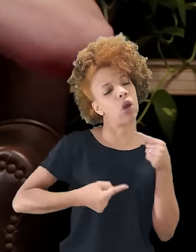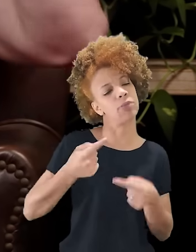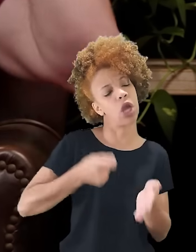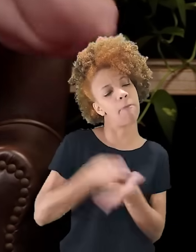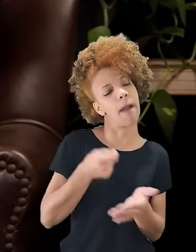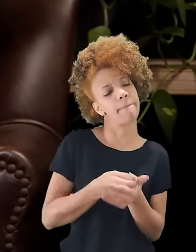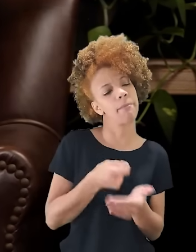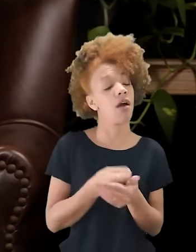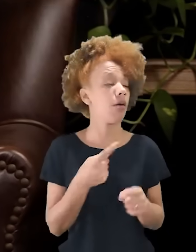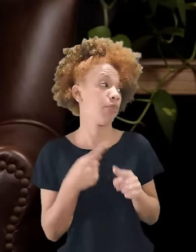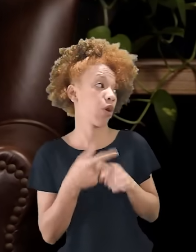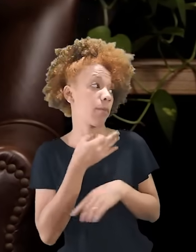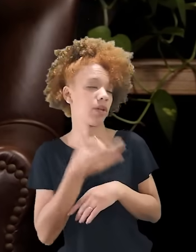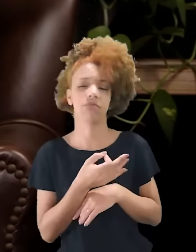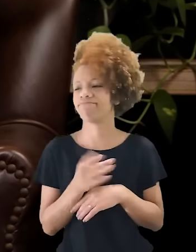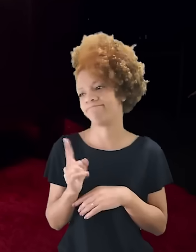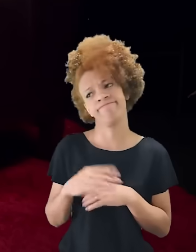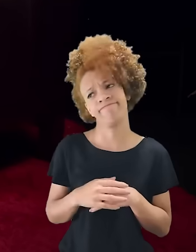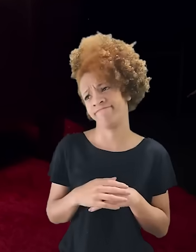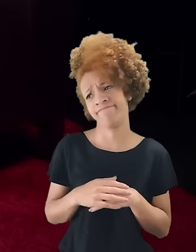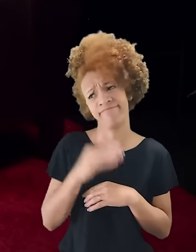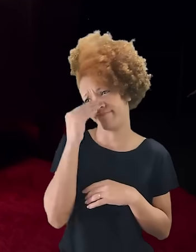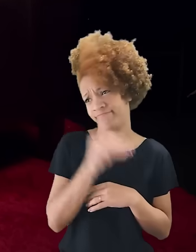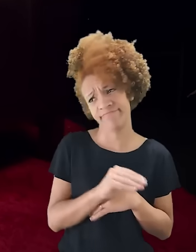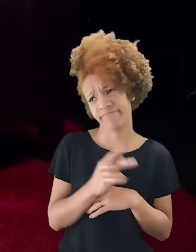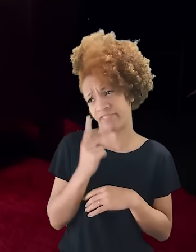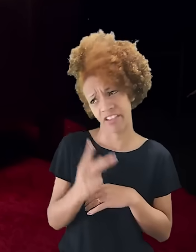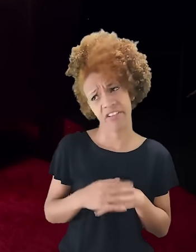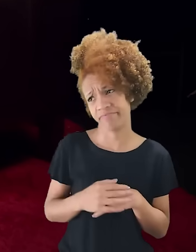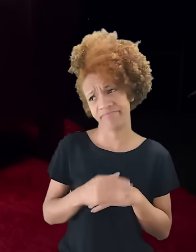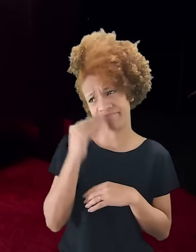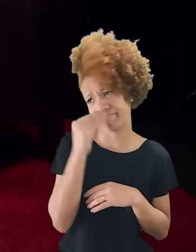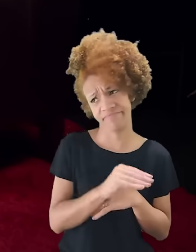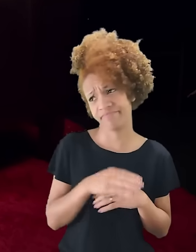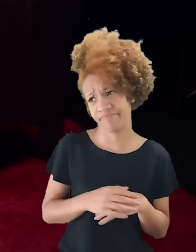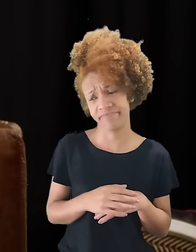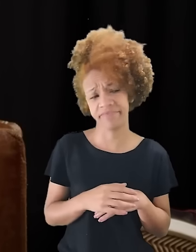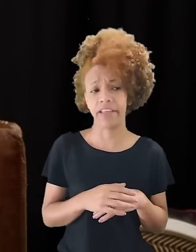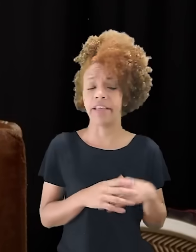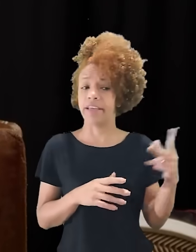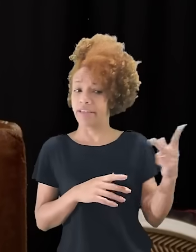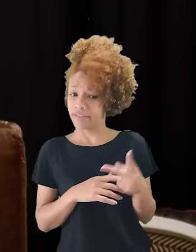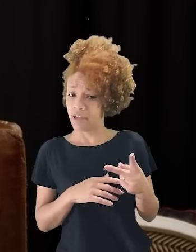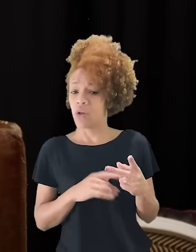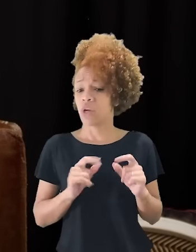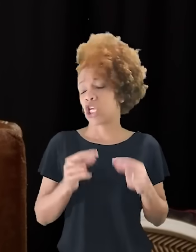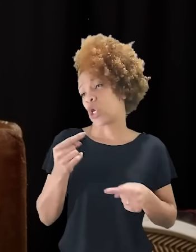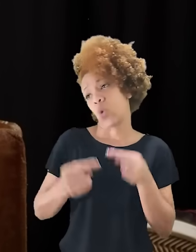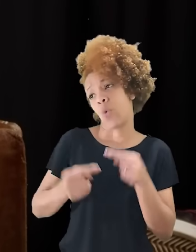competisse Bá que é uma visão não é gente Isso é hipocrisia falar é hipocrisia eles falam que